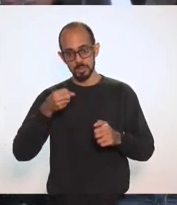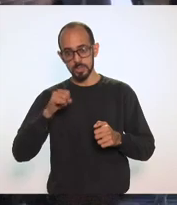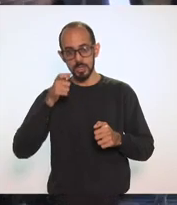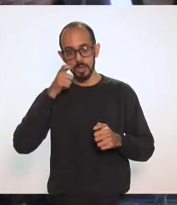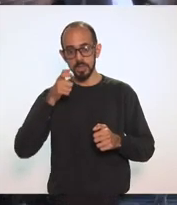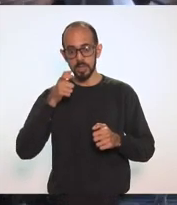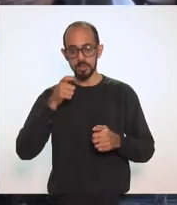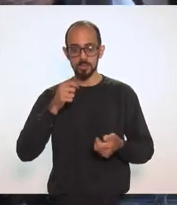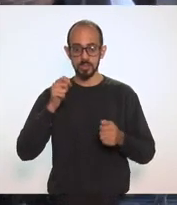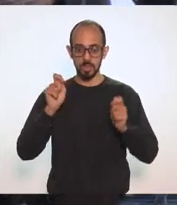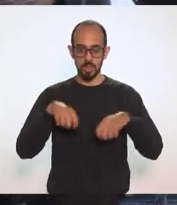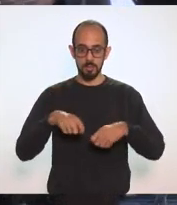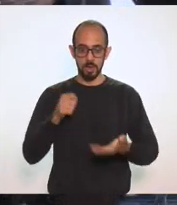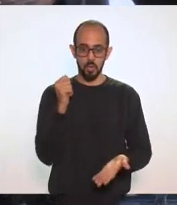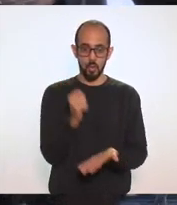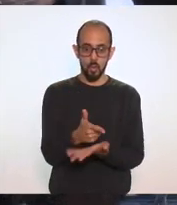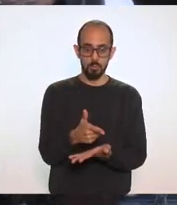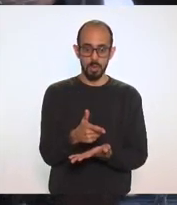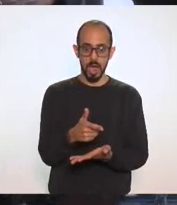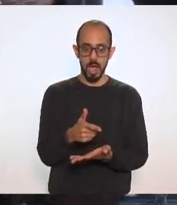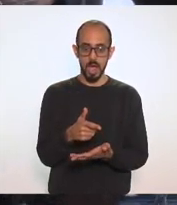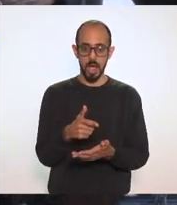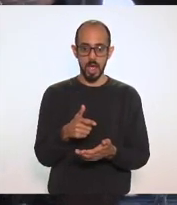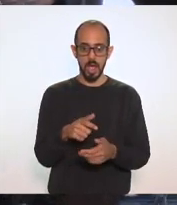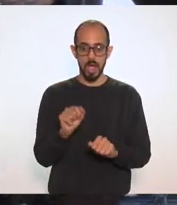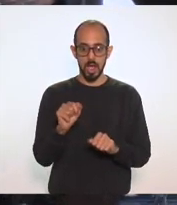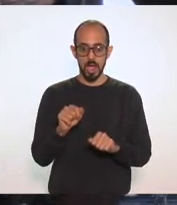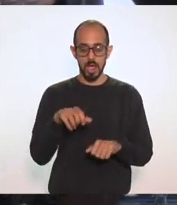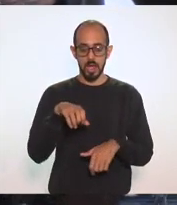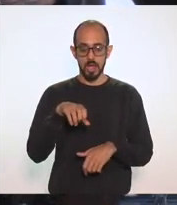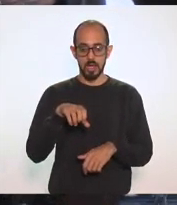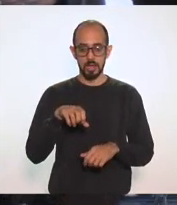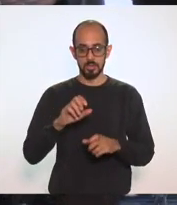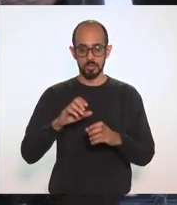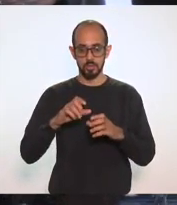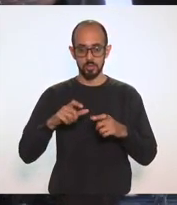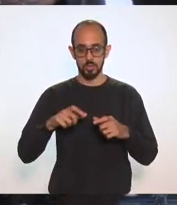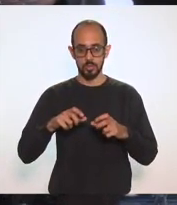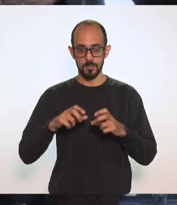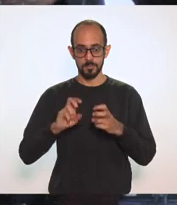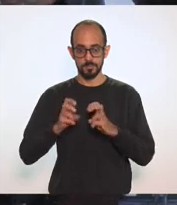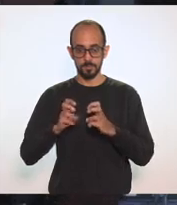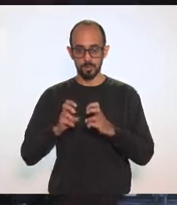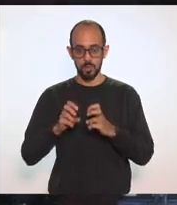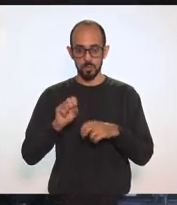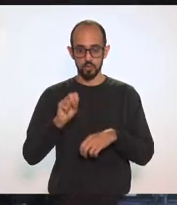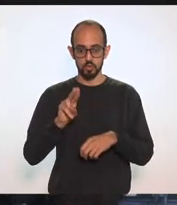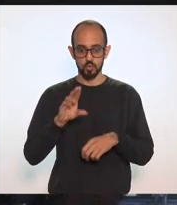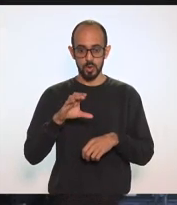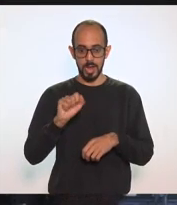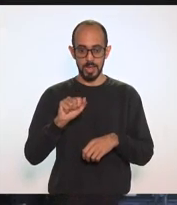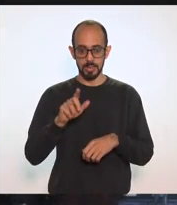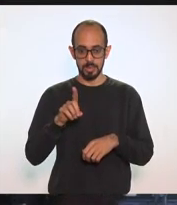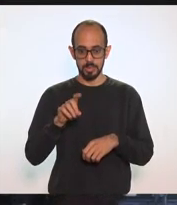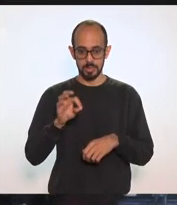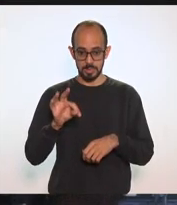Saiu até no Anselmo Góes, salvo engano, sábado. Então, nós estamos apresentando hoje um projeto de